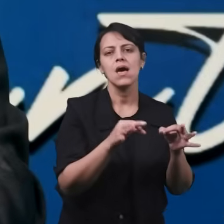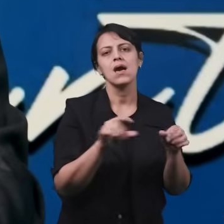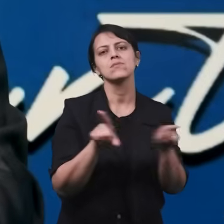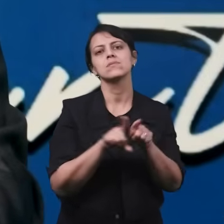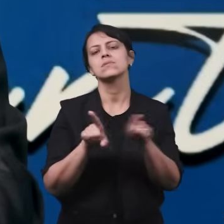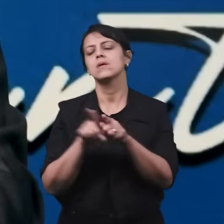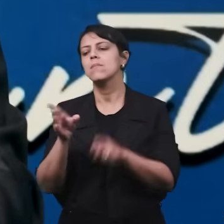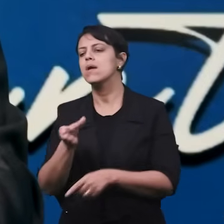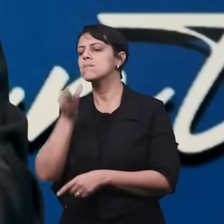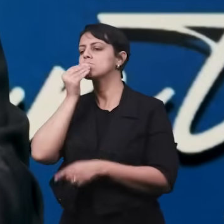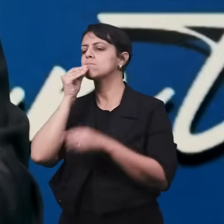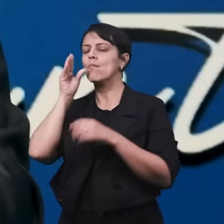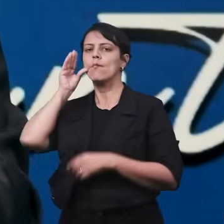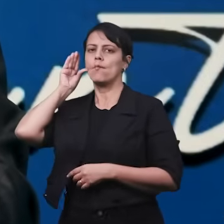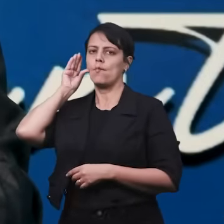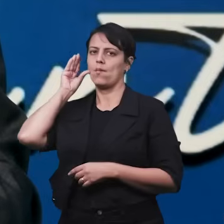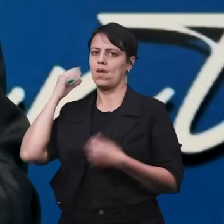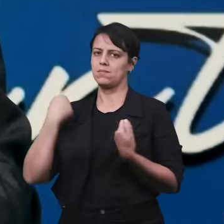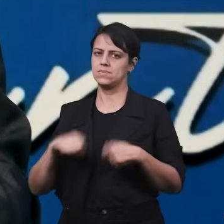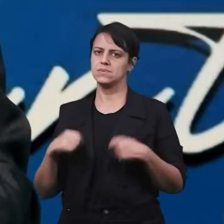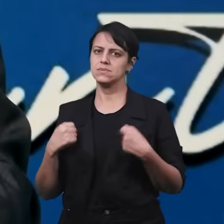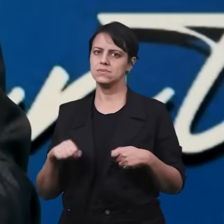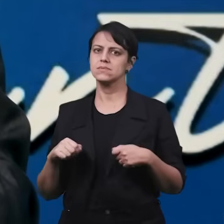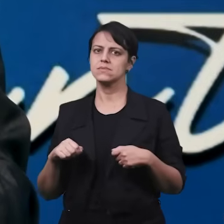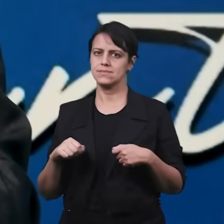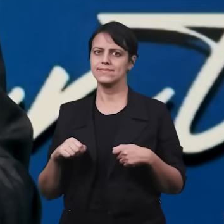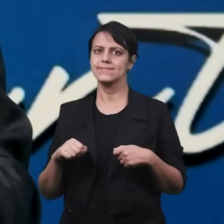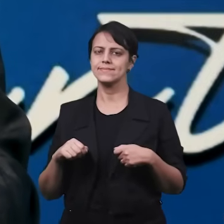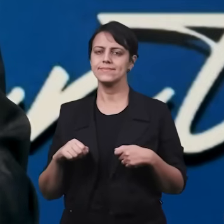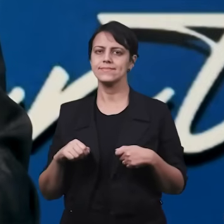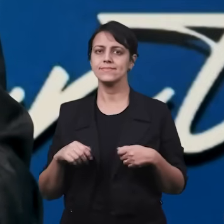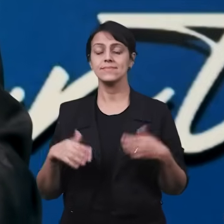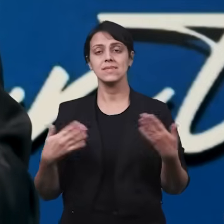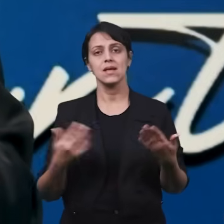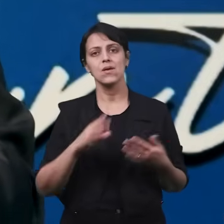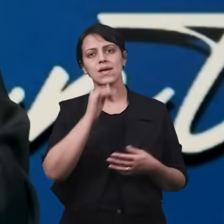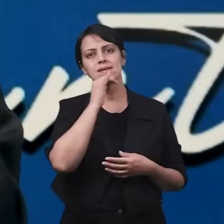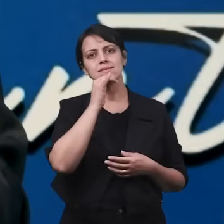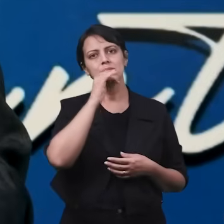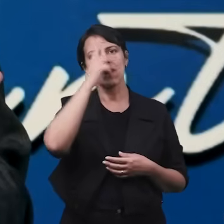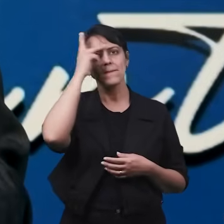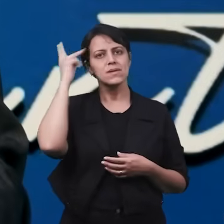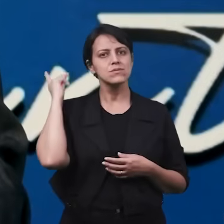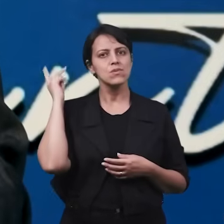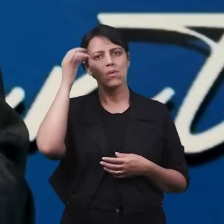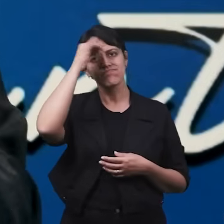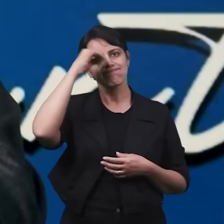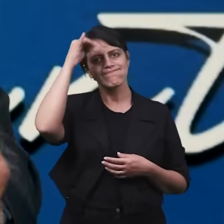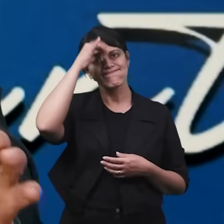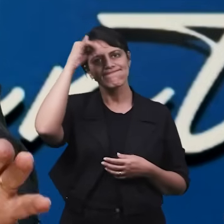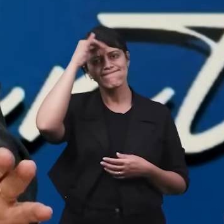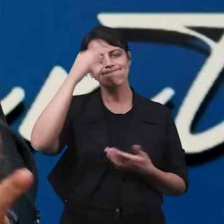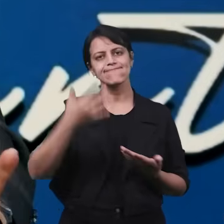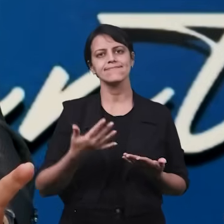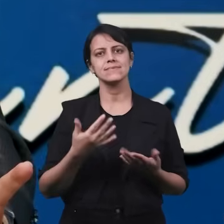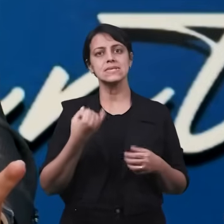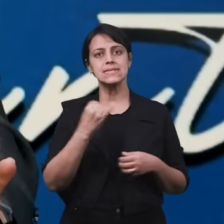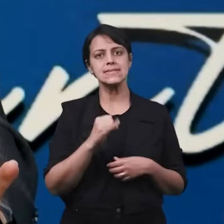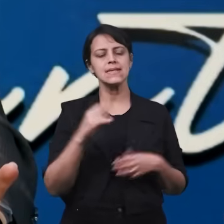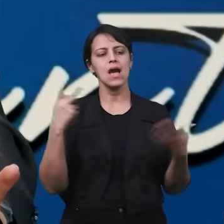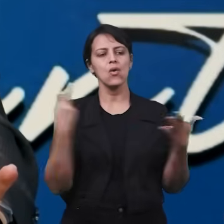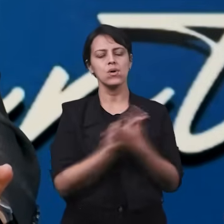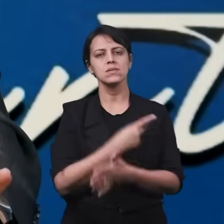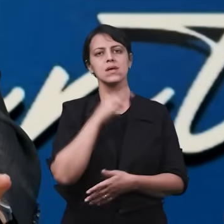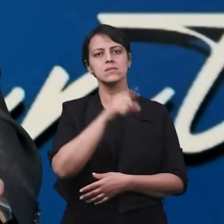se deve calar. Então isso é sábio, né? Então no caso aqui, o tolo, quer dizer, aquele que não é sábio, né? Então quando ele se